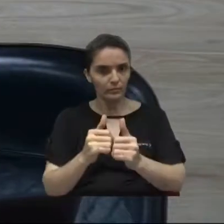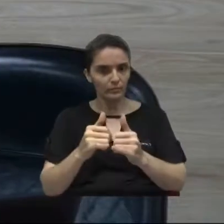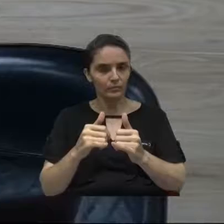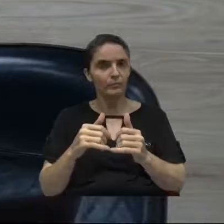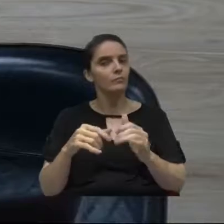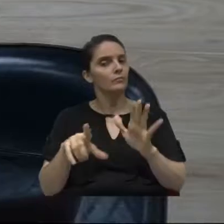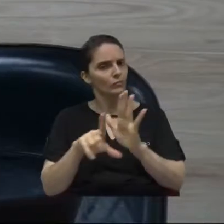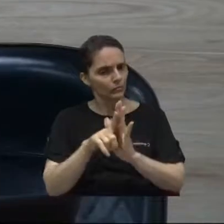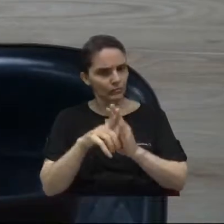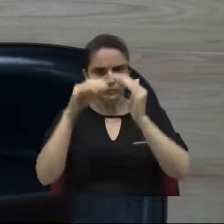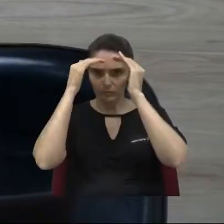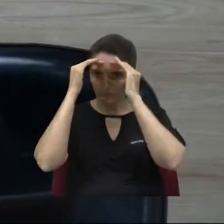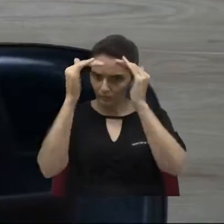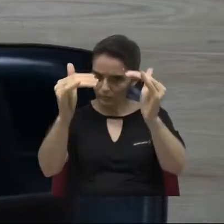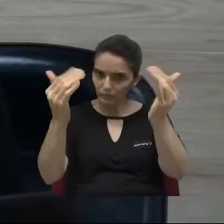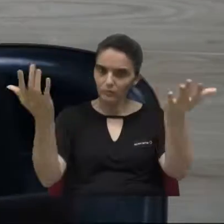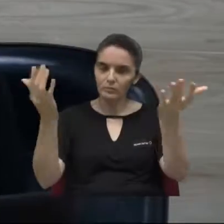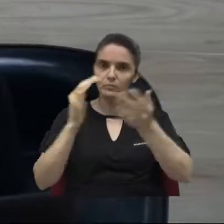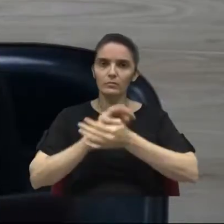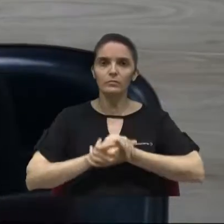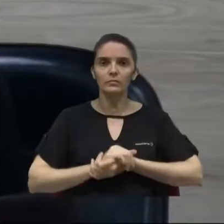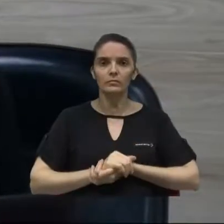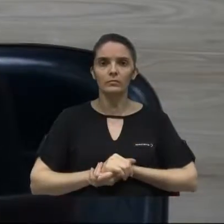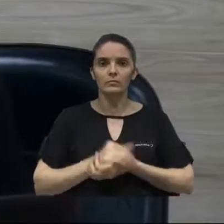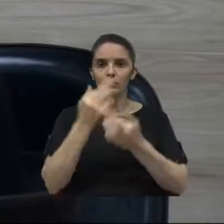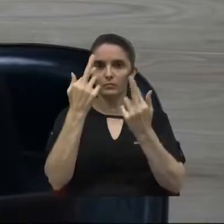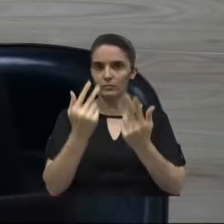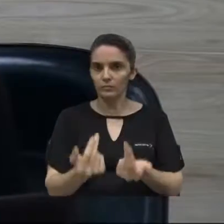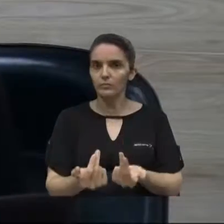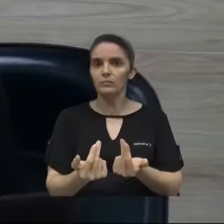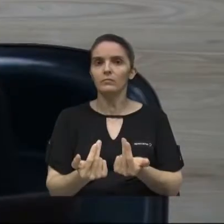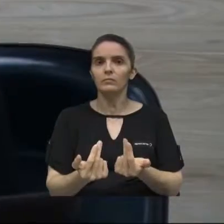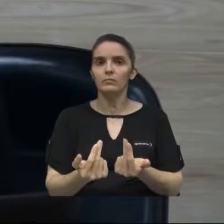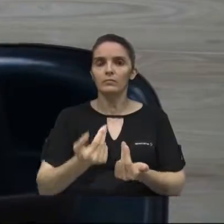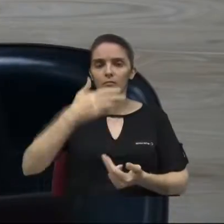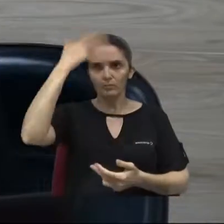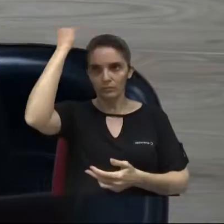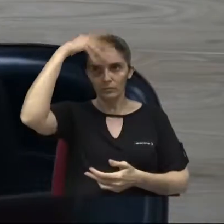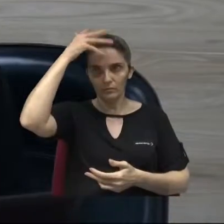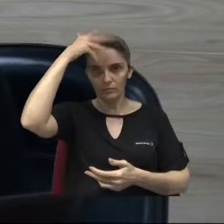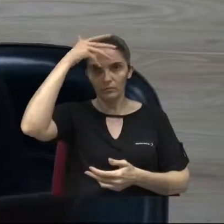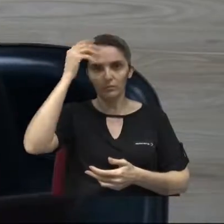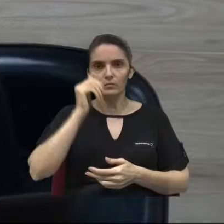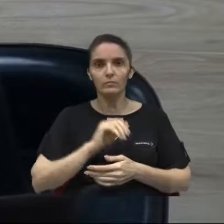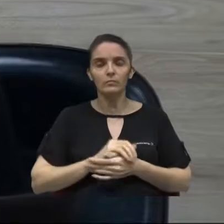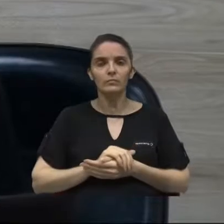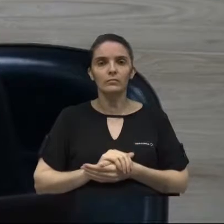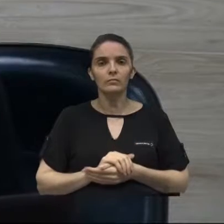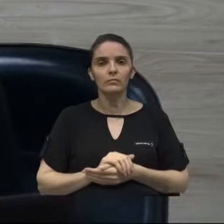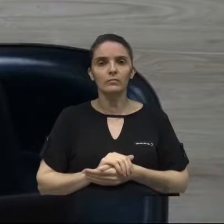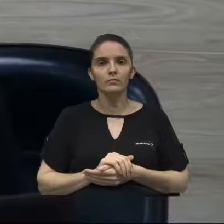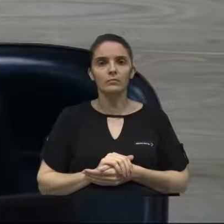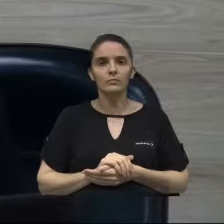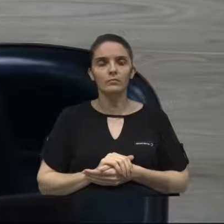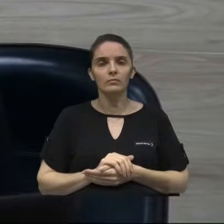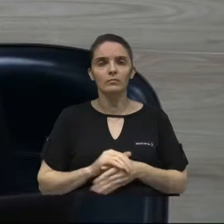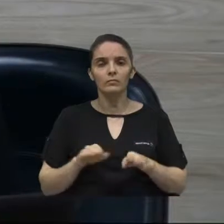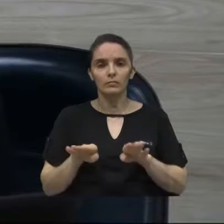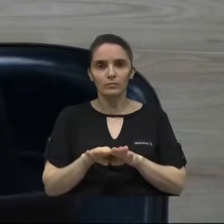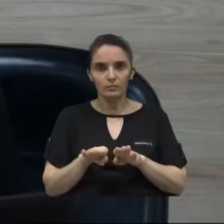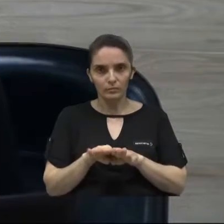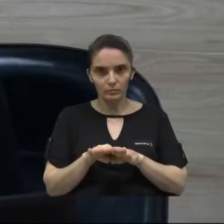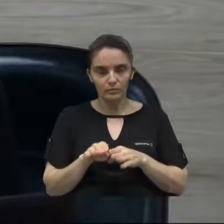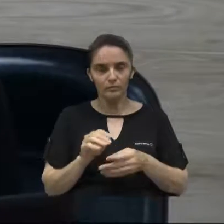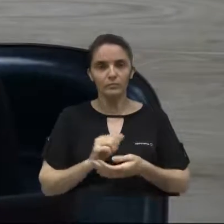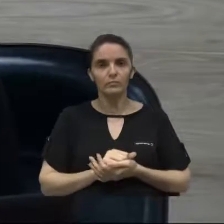obedecida. E aqui, do meu total apoio ao vereador, também fico aguardando essa resposta